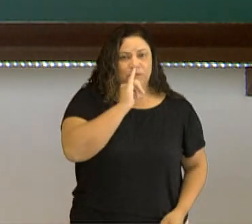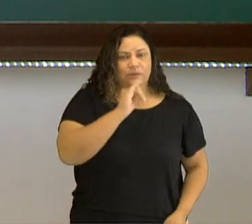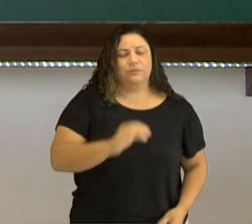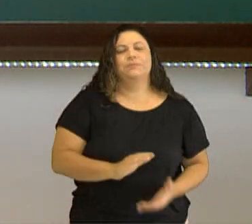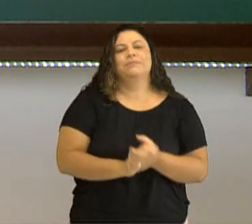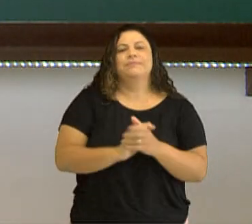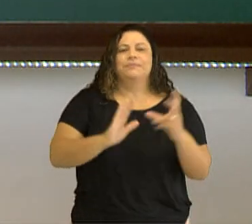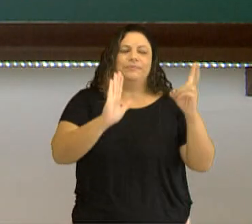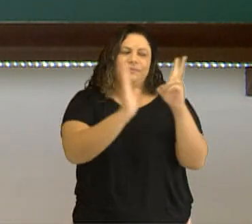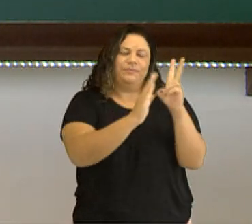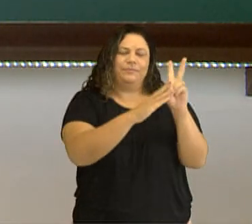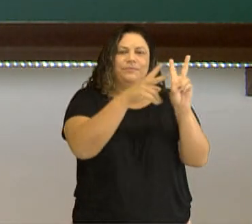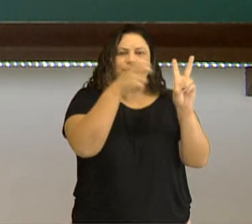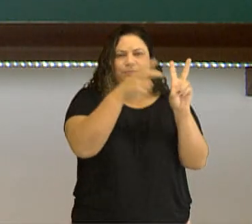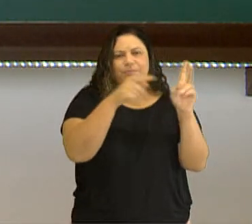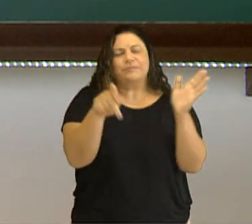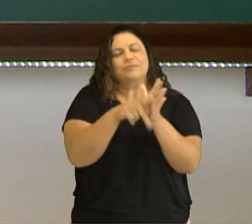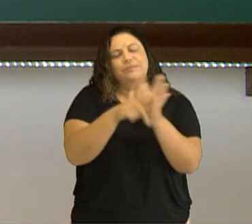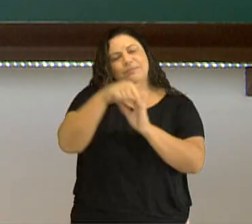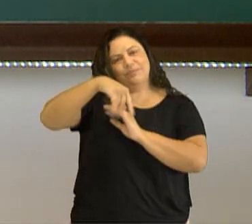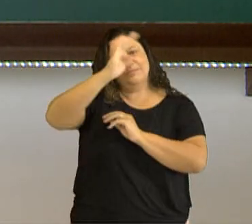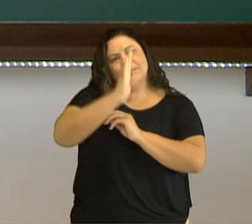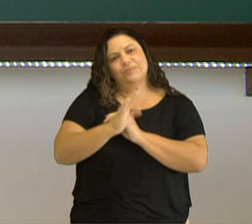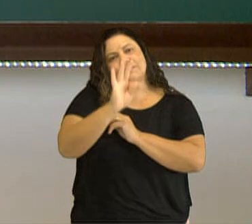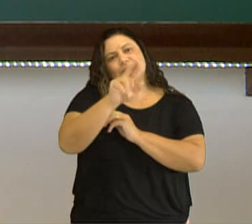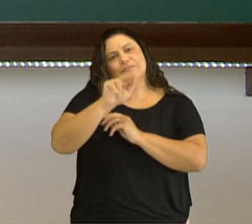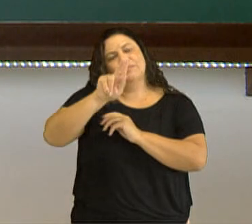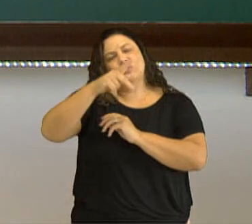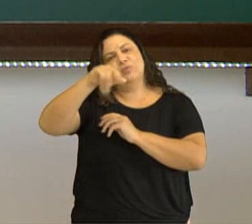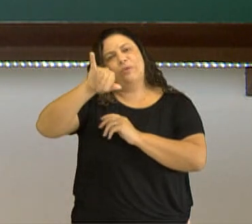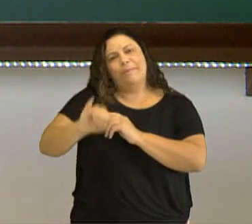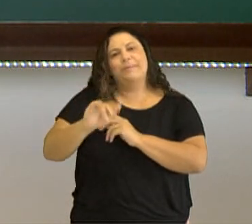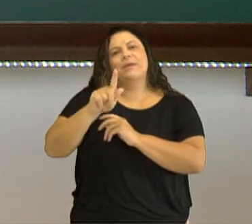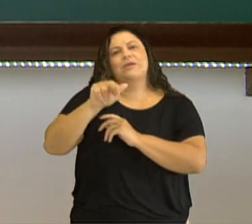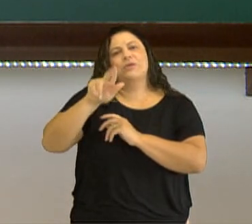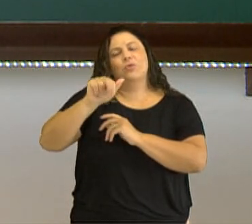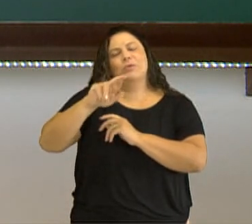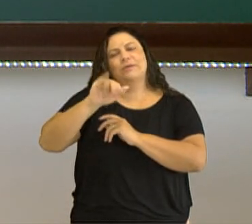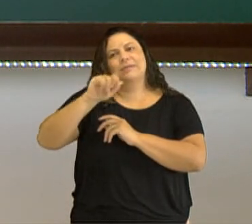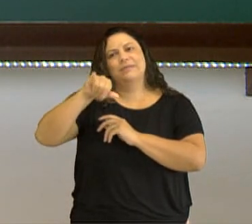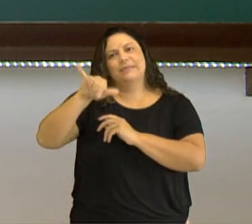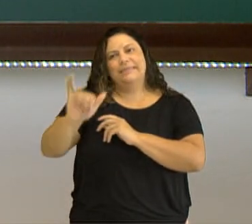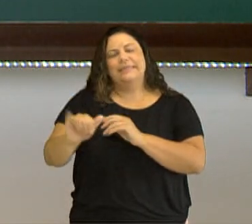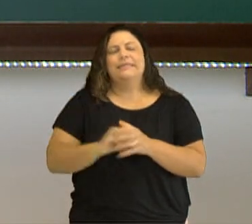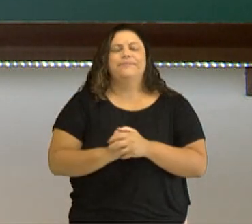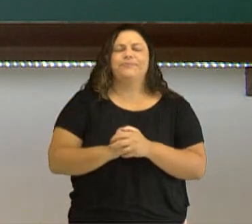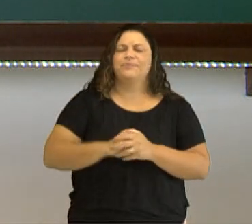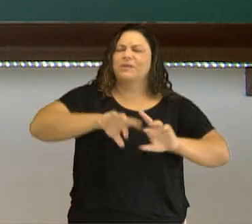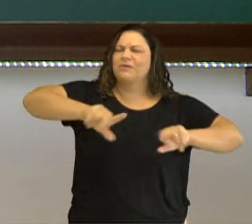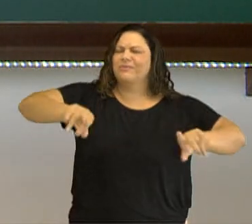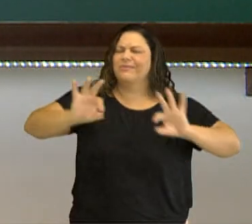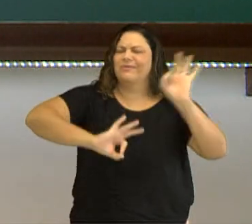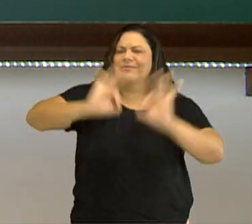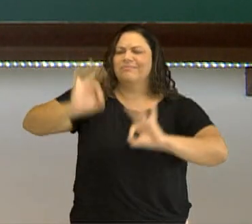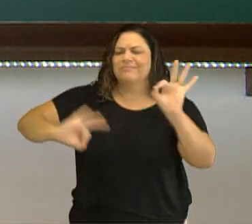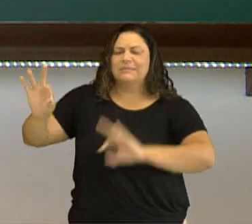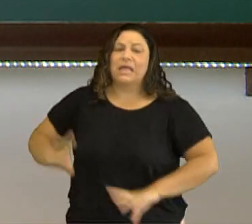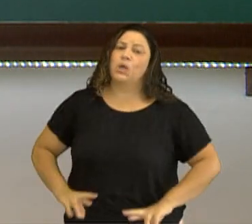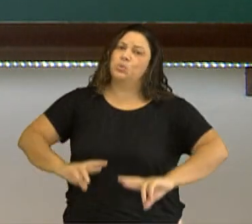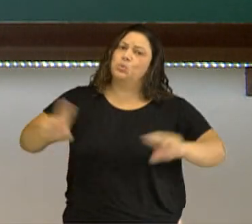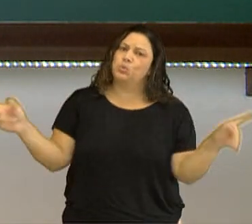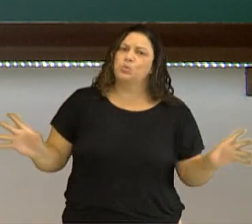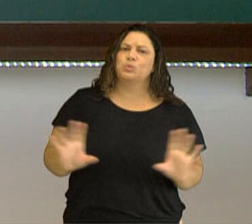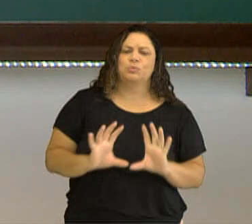e os guaranis. Possuíam cultura e organização social diferentes entre si. Não havia uma unidade